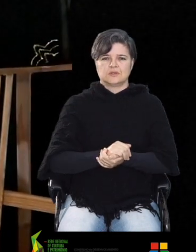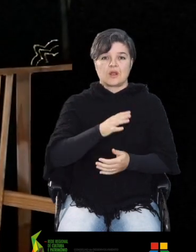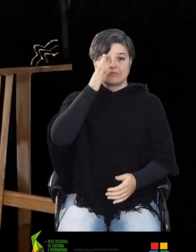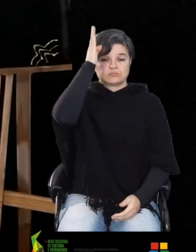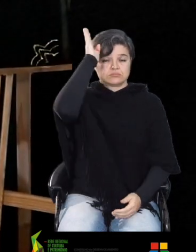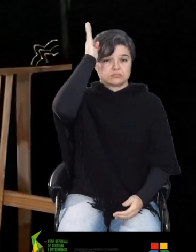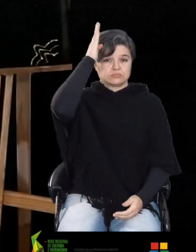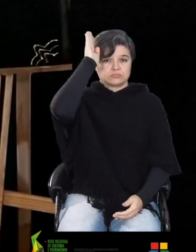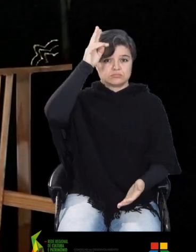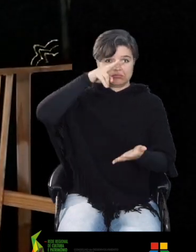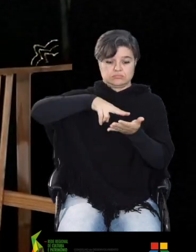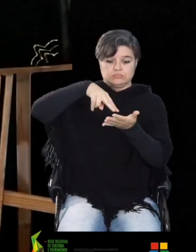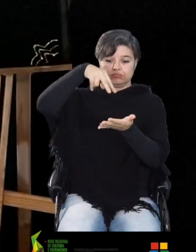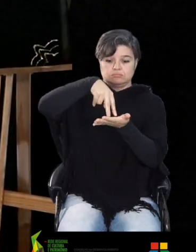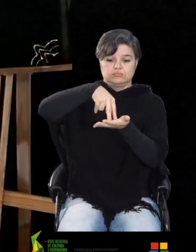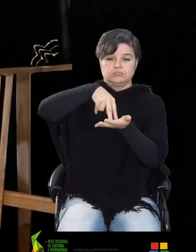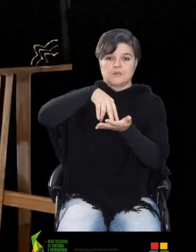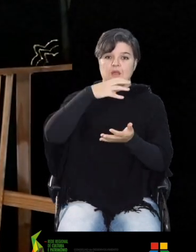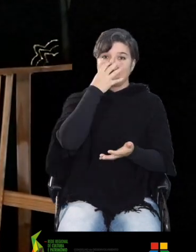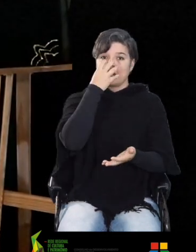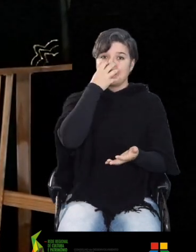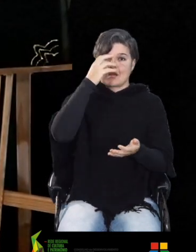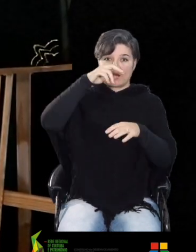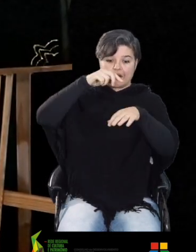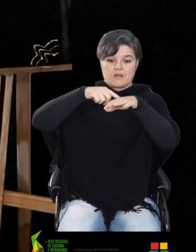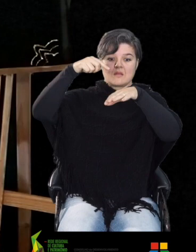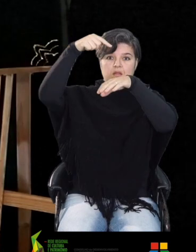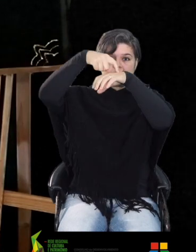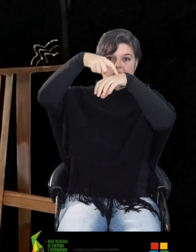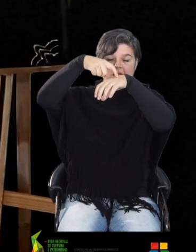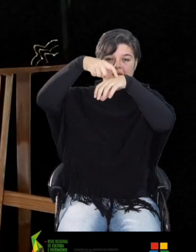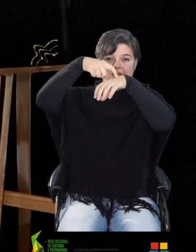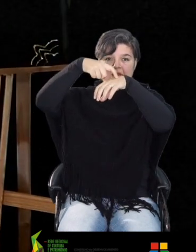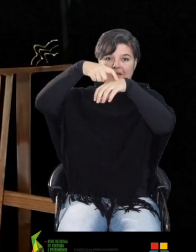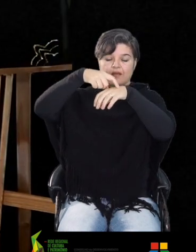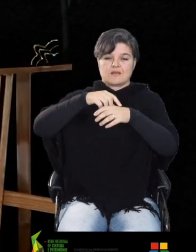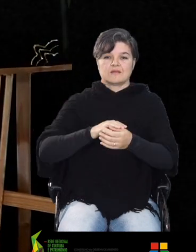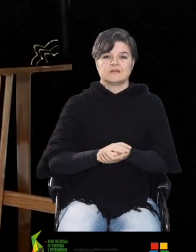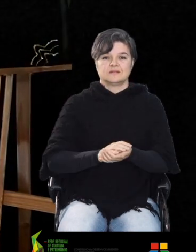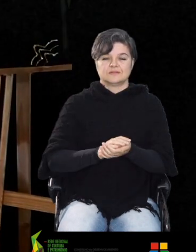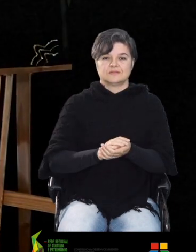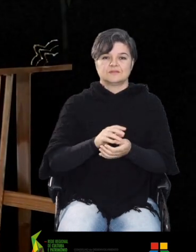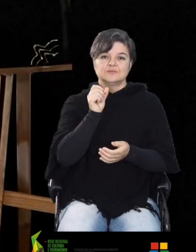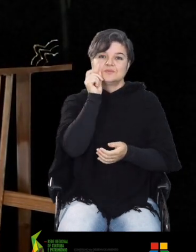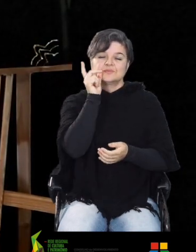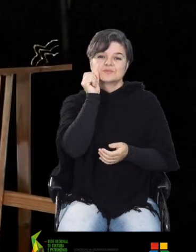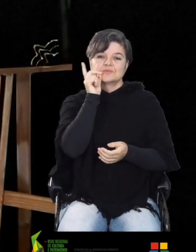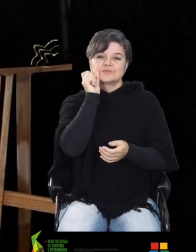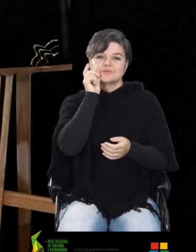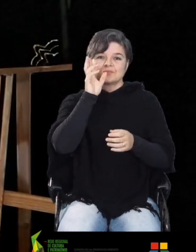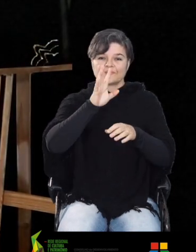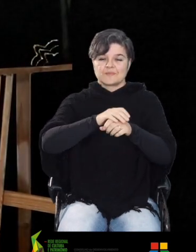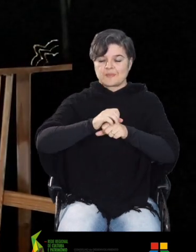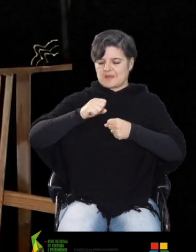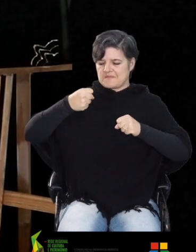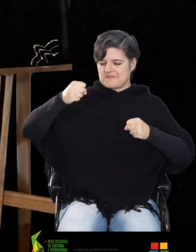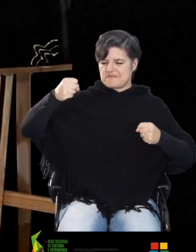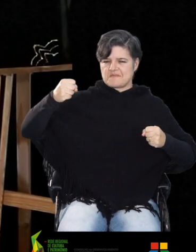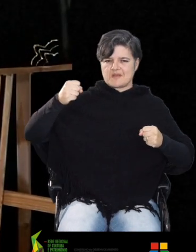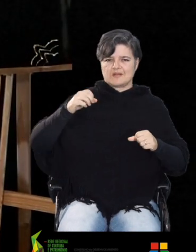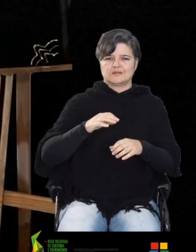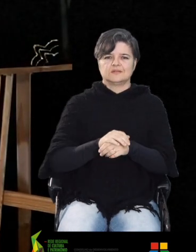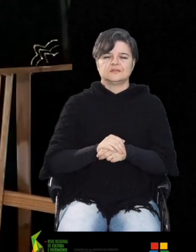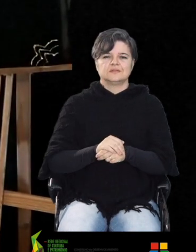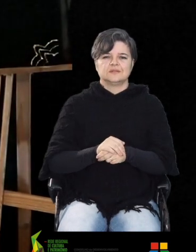burro se pôs de pé o cachorro no seu lombo deitou o gato se espreguiçou